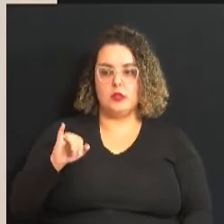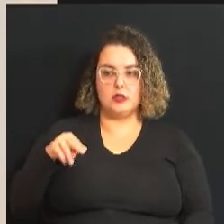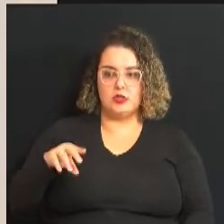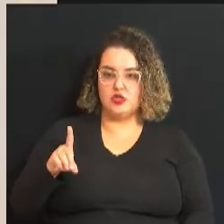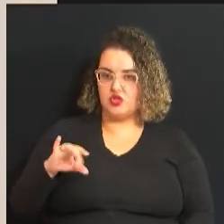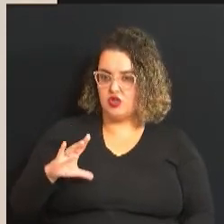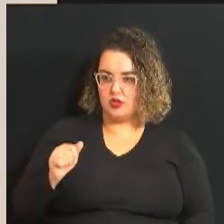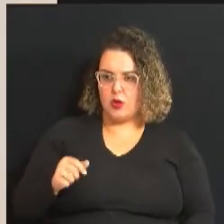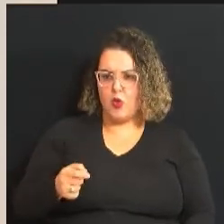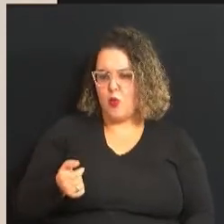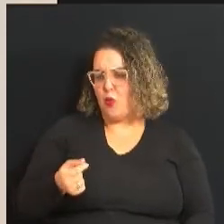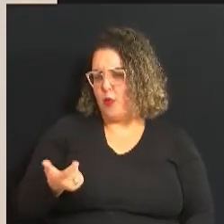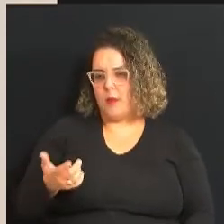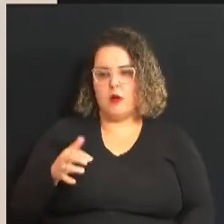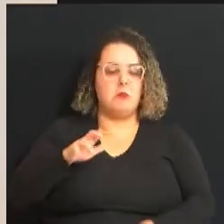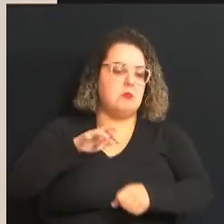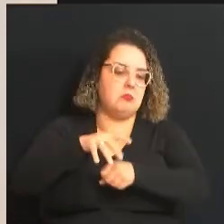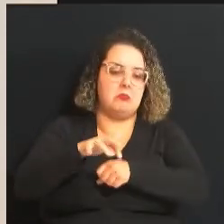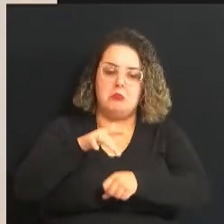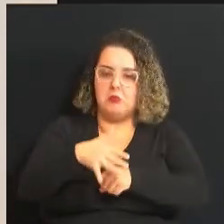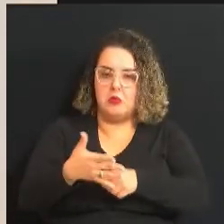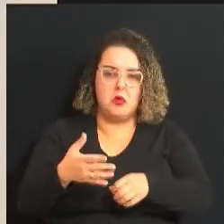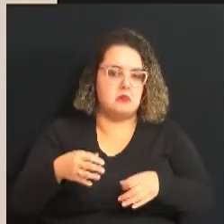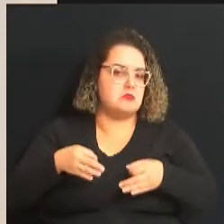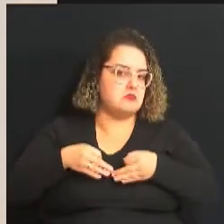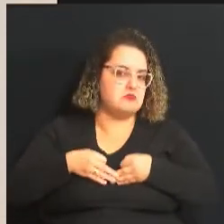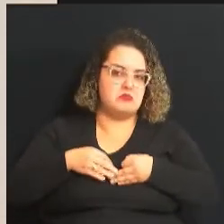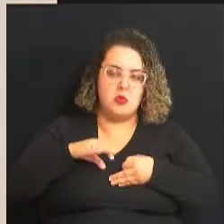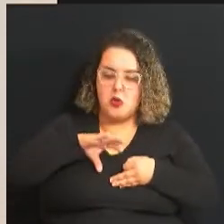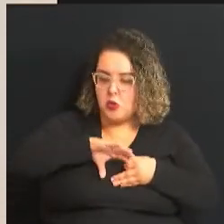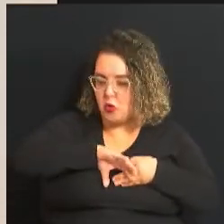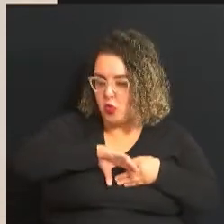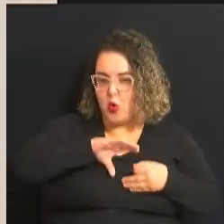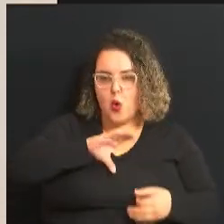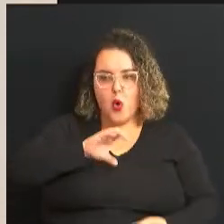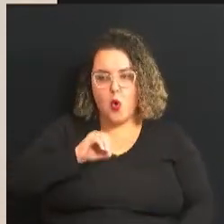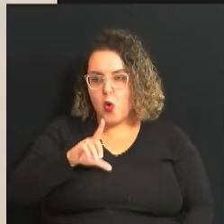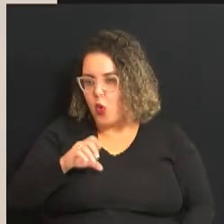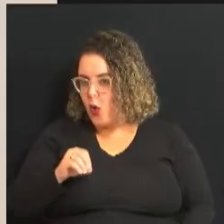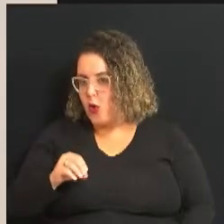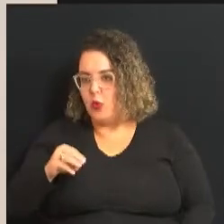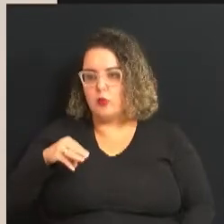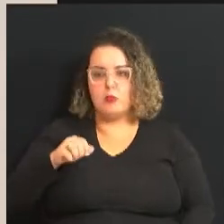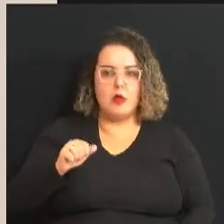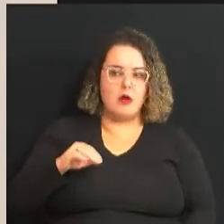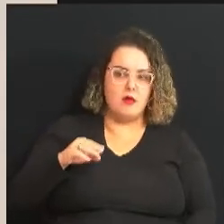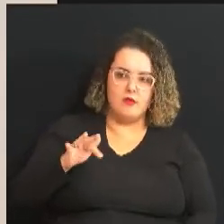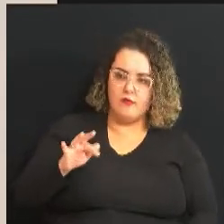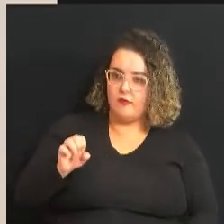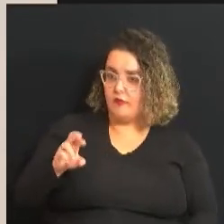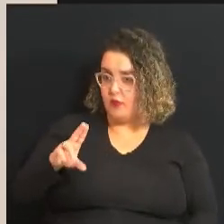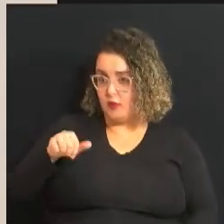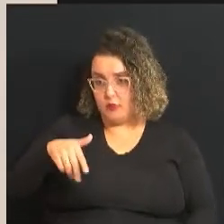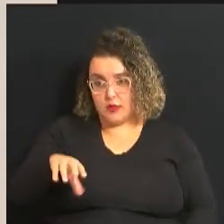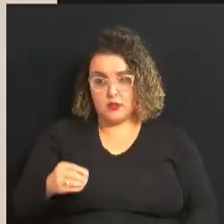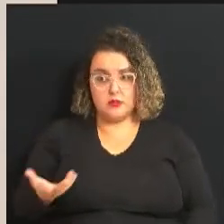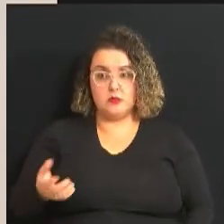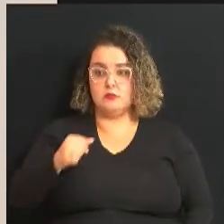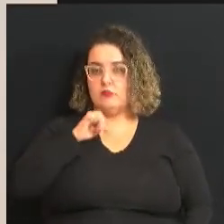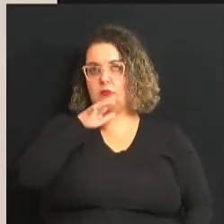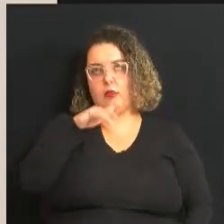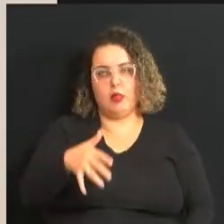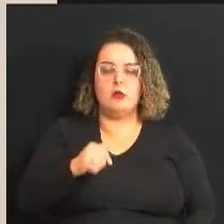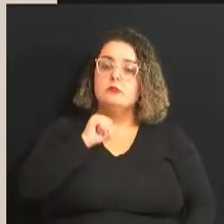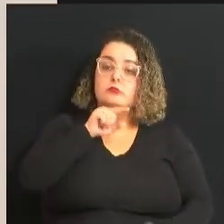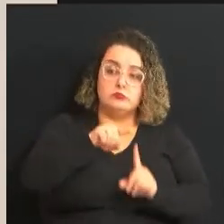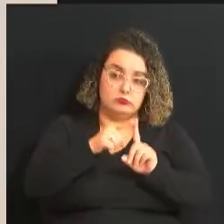basicamente infecções vigentes no útero, no colo, malformação uterina, sangramento que você não sabe a causa, gravidez, né?